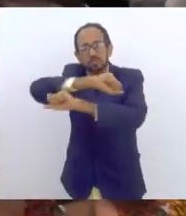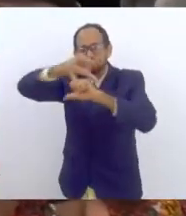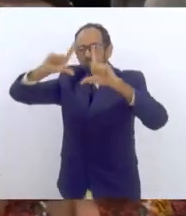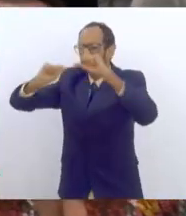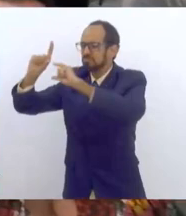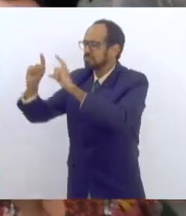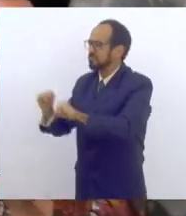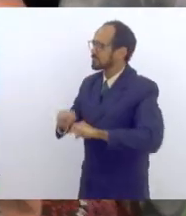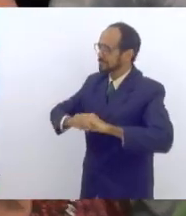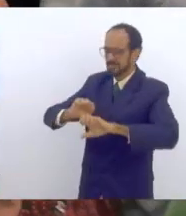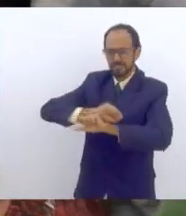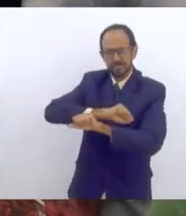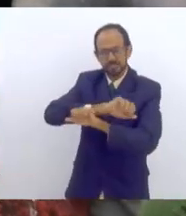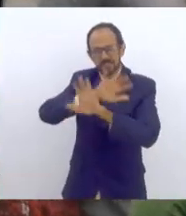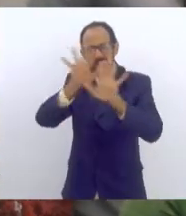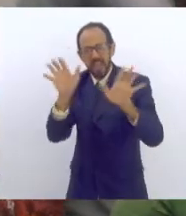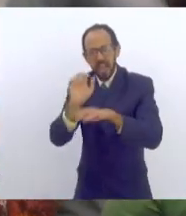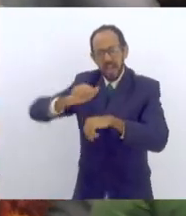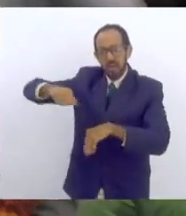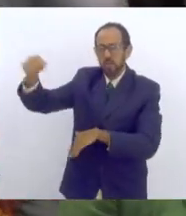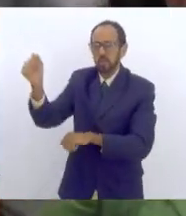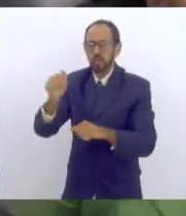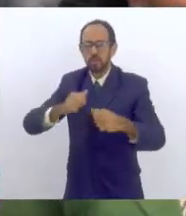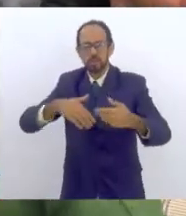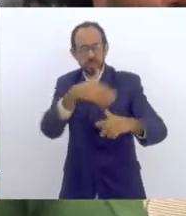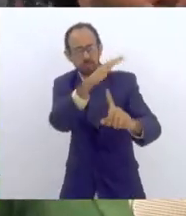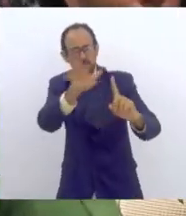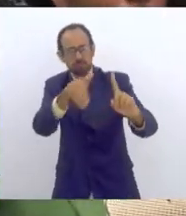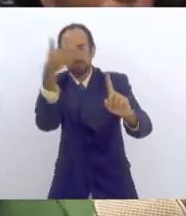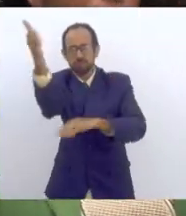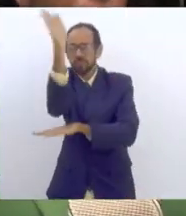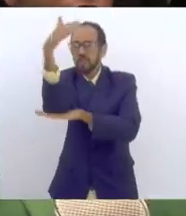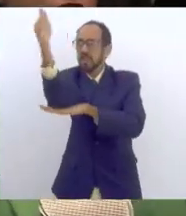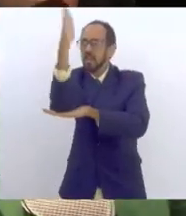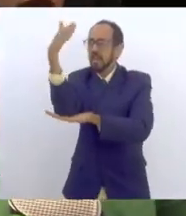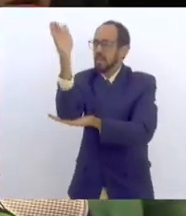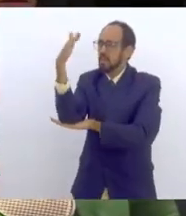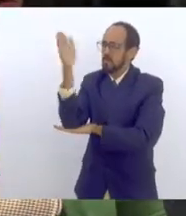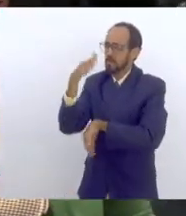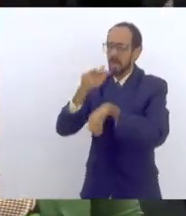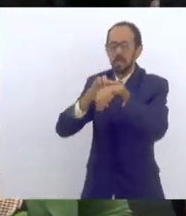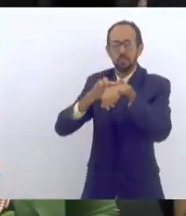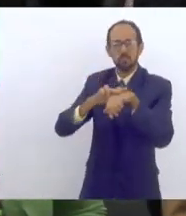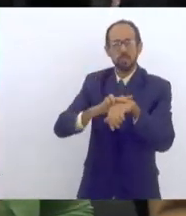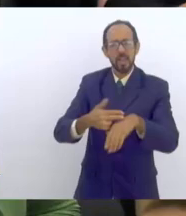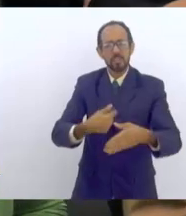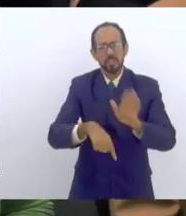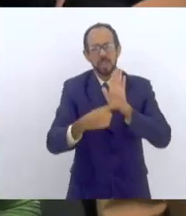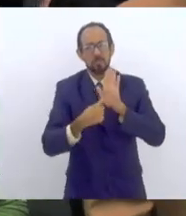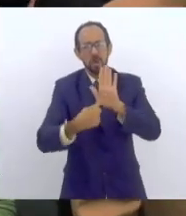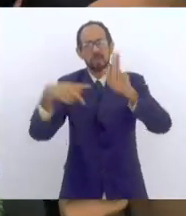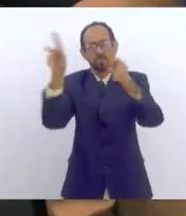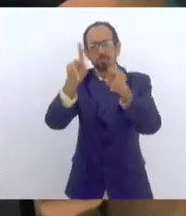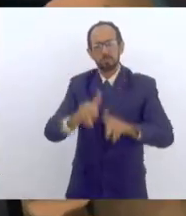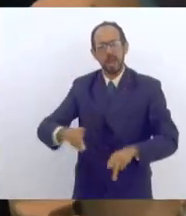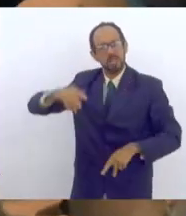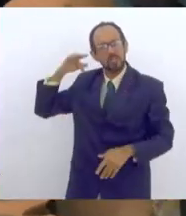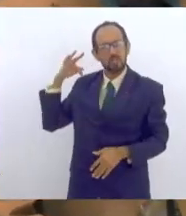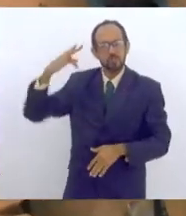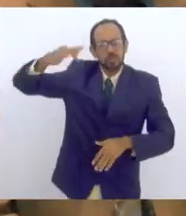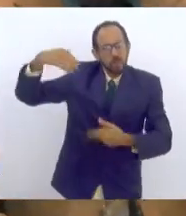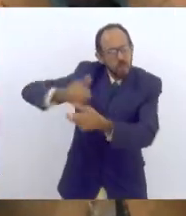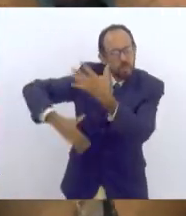ostentas estrelado. Bendigo verde e ouro dessa flâmula, paz no futuro e glória